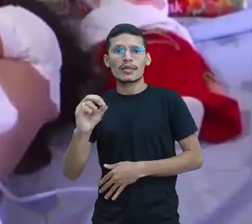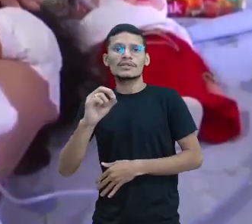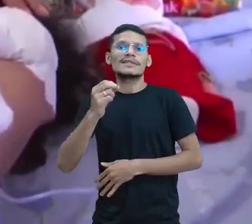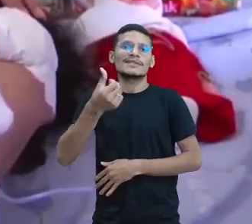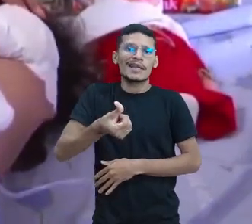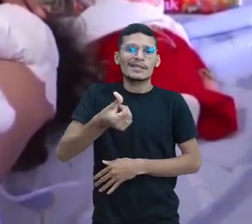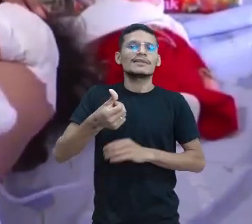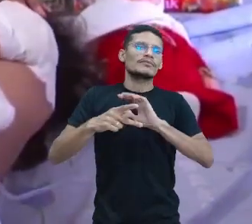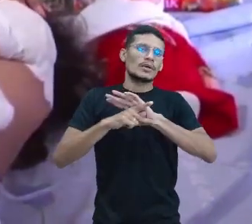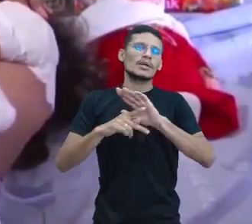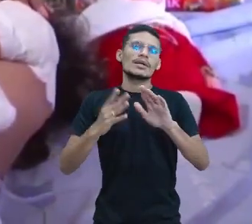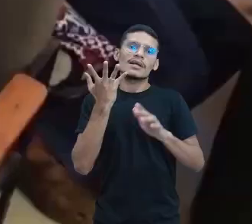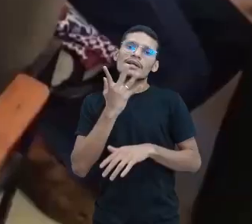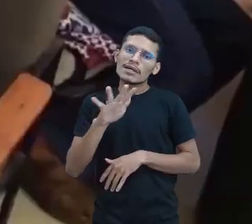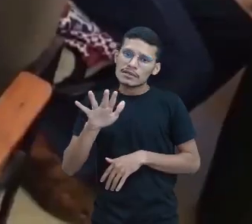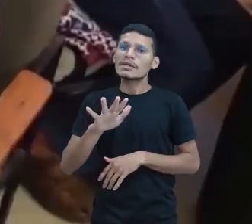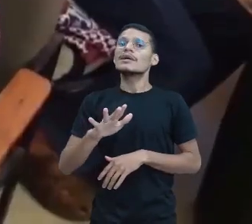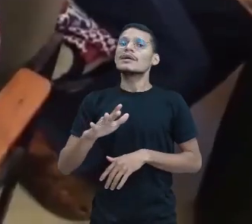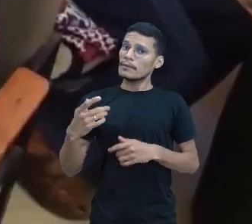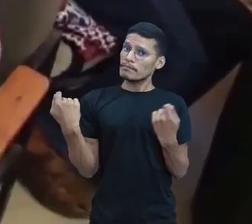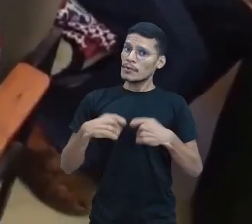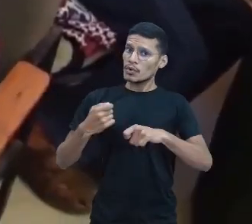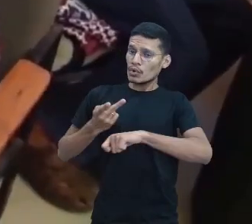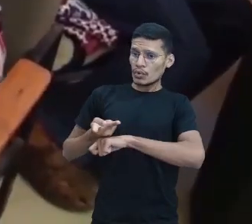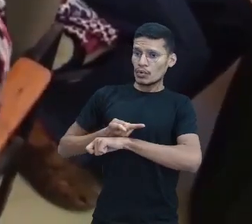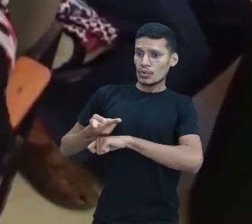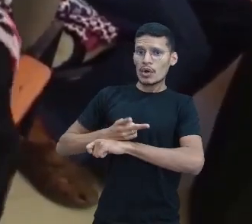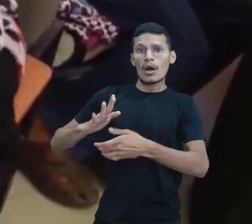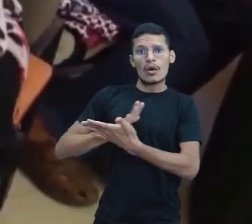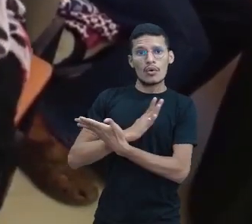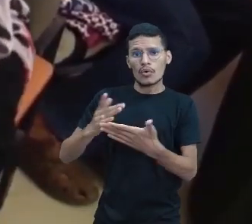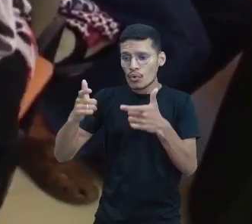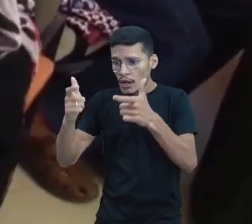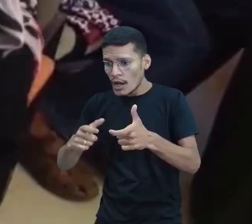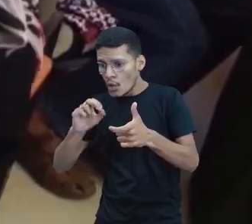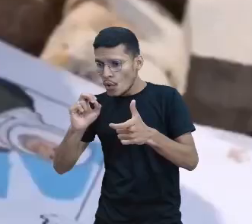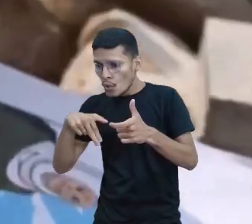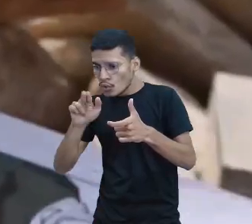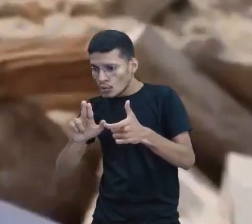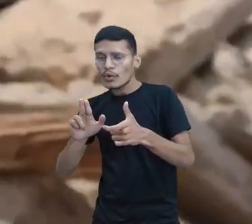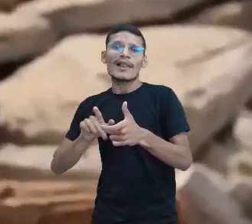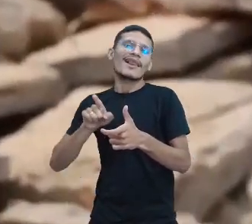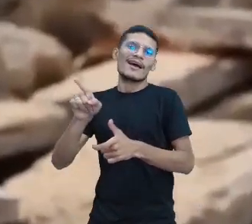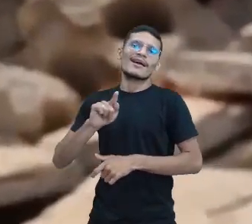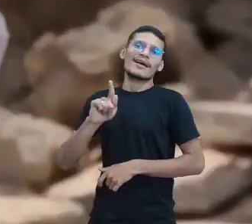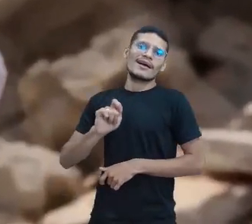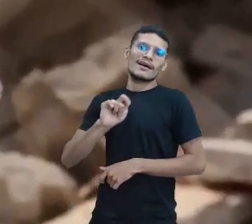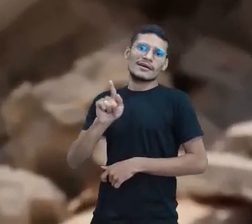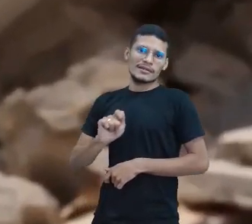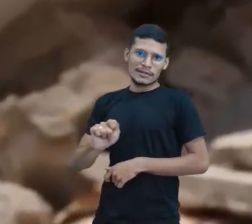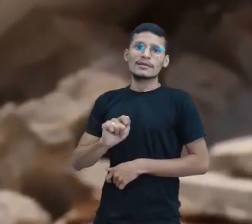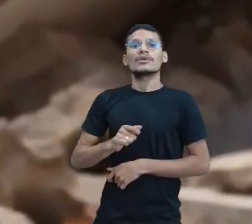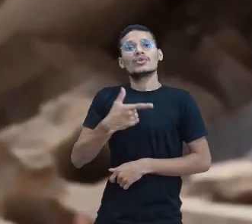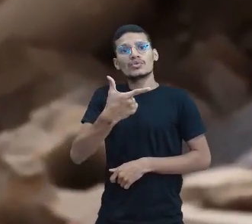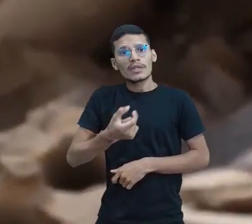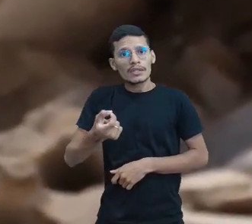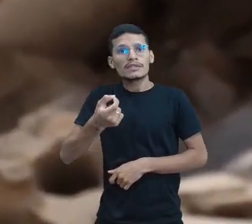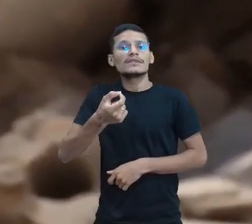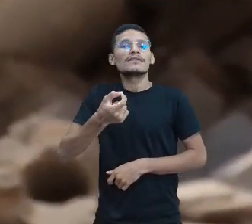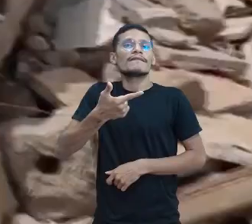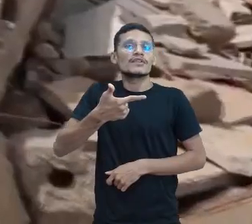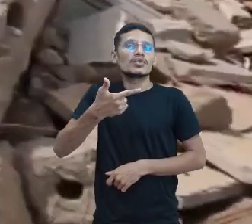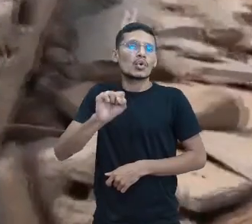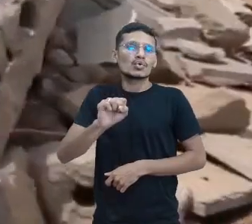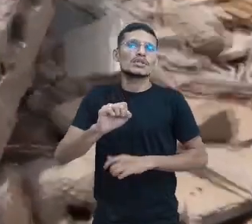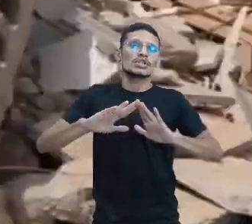um quarto da população precisou buscar refúgio nas instalações da ONU em Gaza. 228 escolas foram